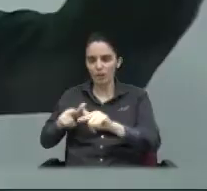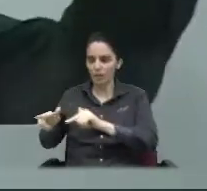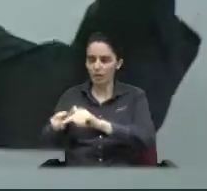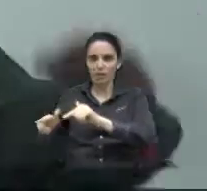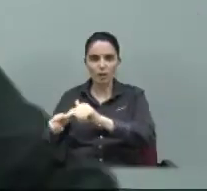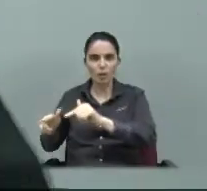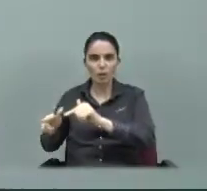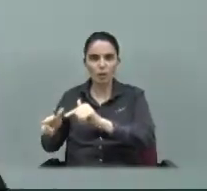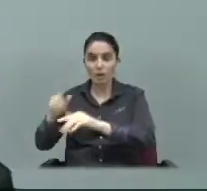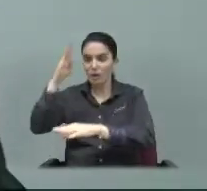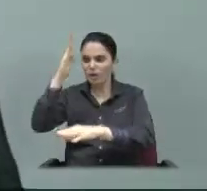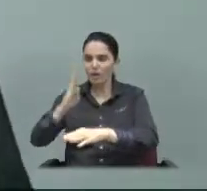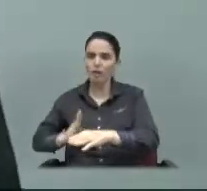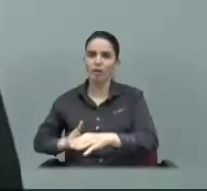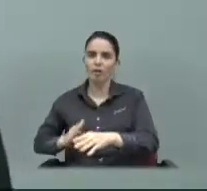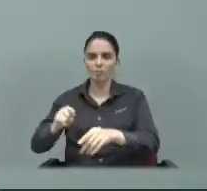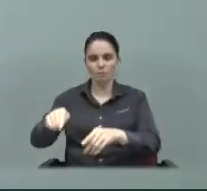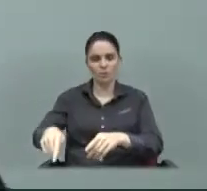Poucos fazem isso.